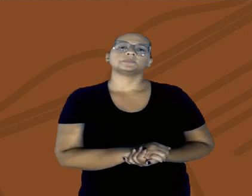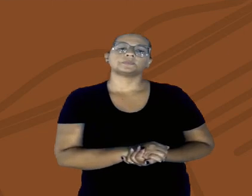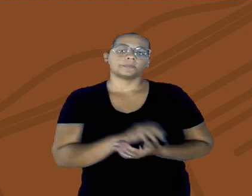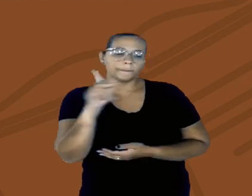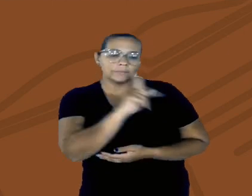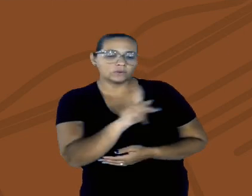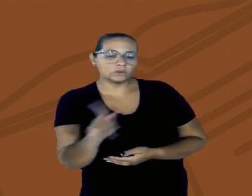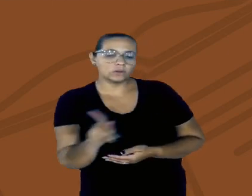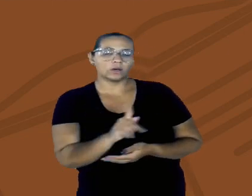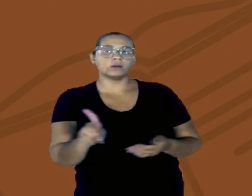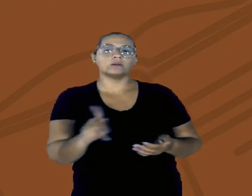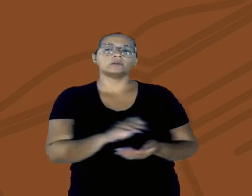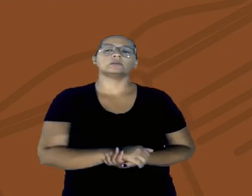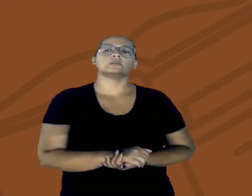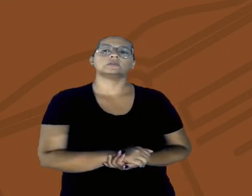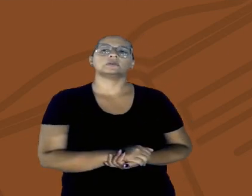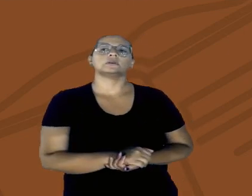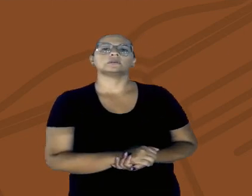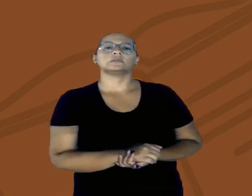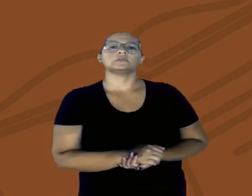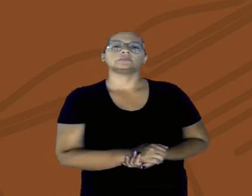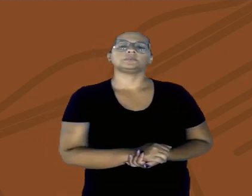Professor, então,